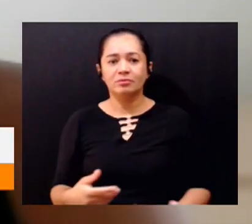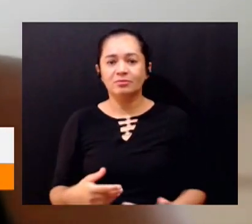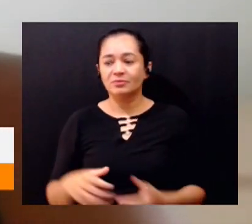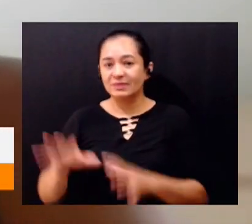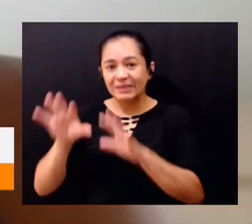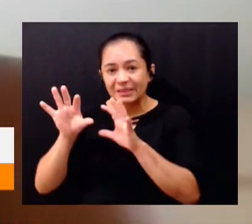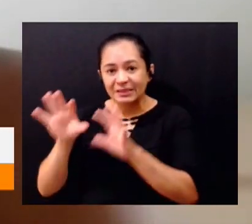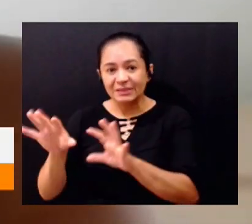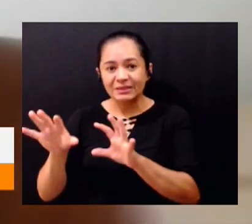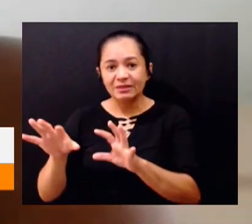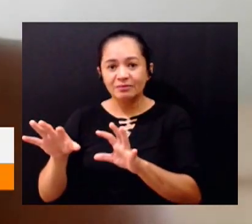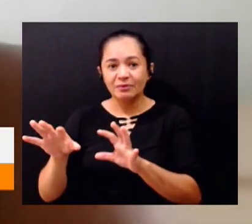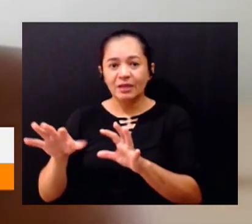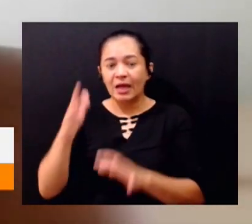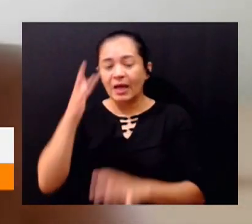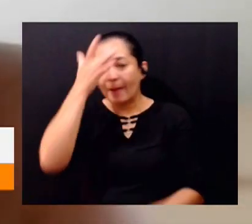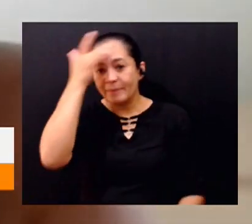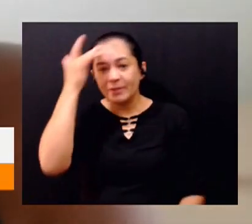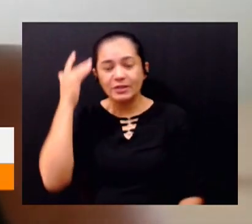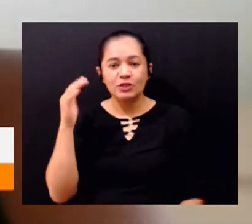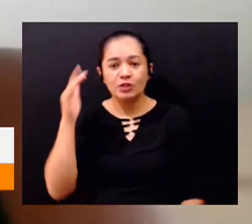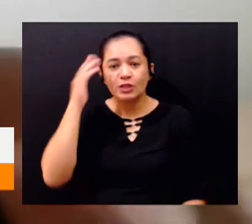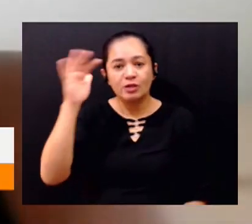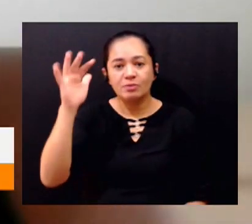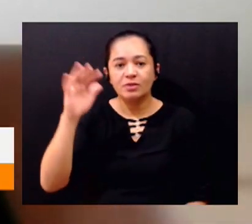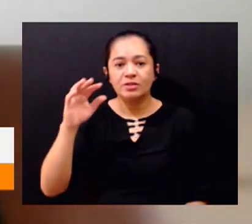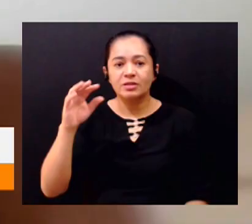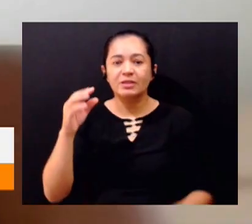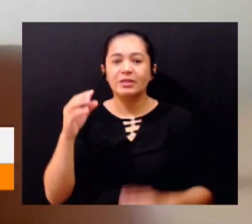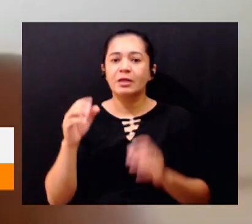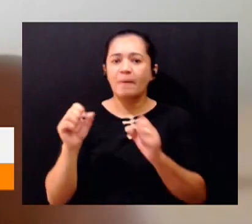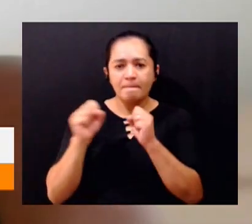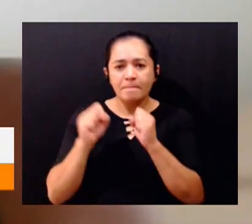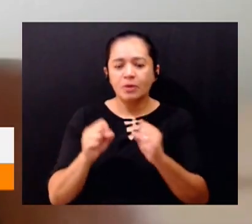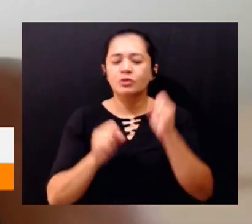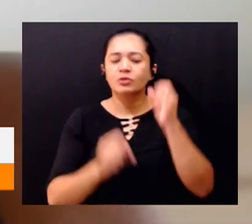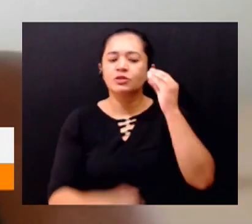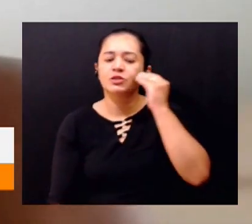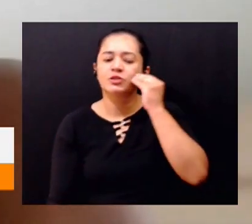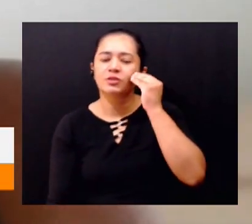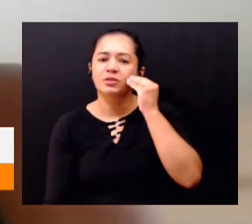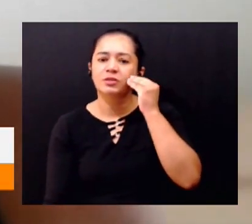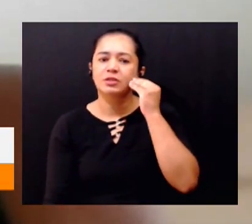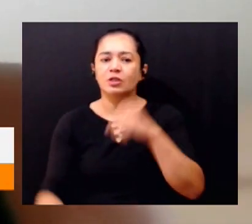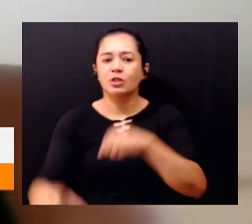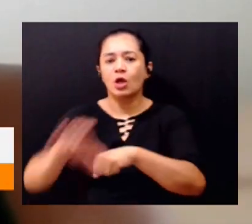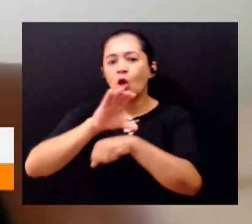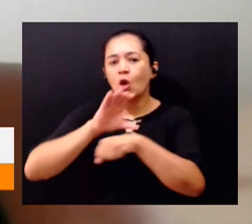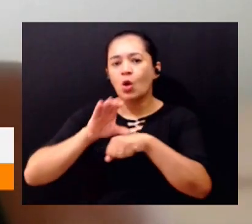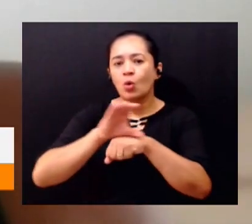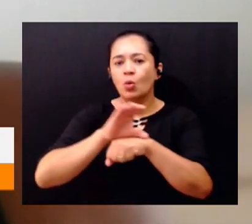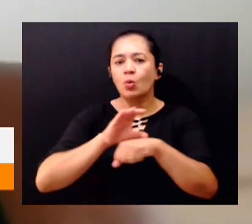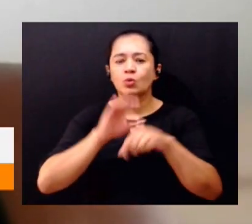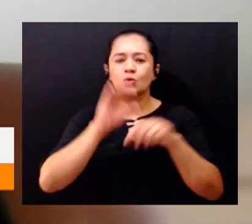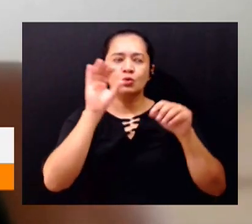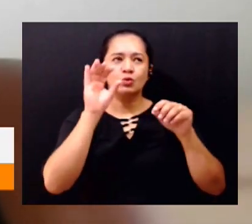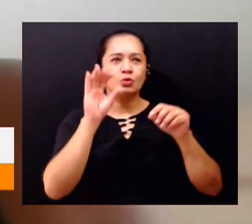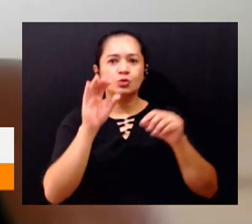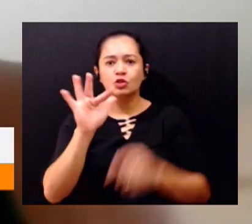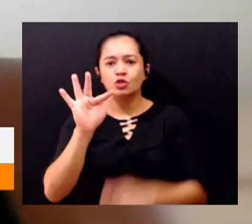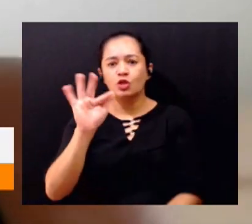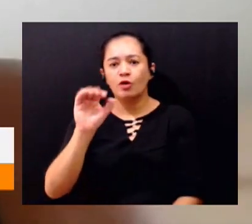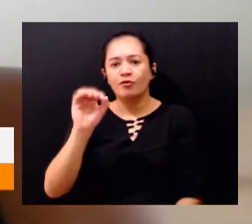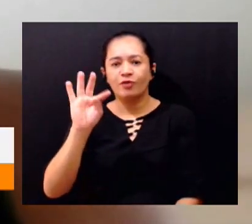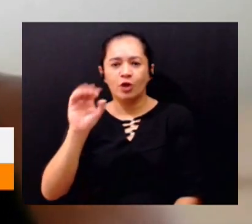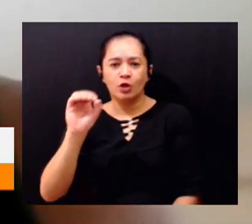pessoa não imagina que ela possa tentar. Então, assim, concurso de Photoshop, concurso